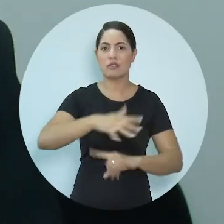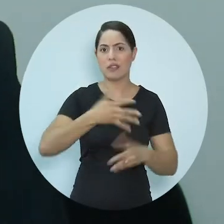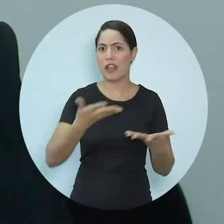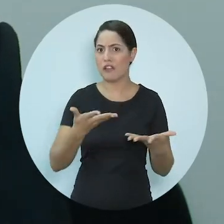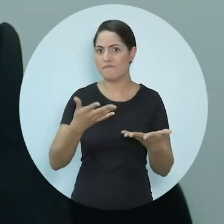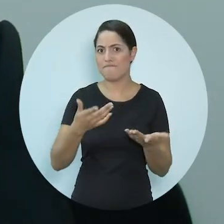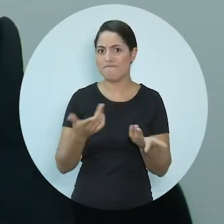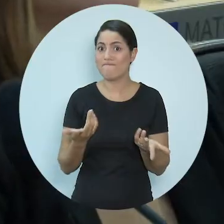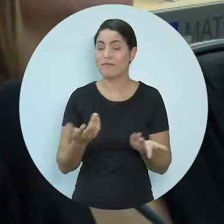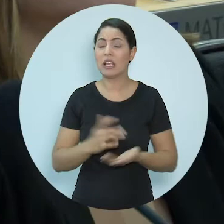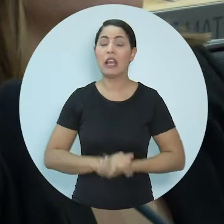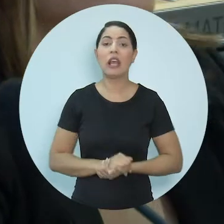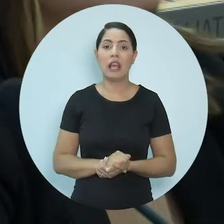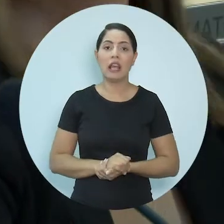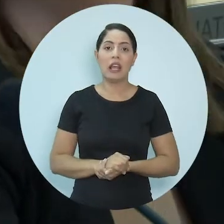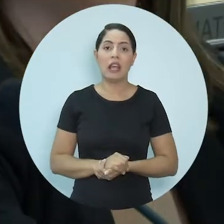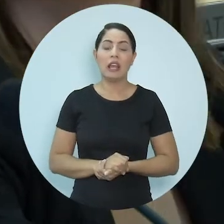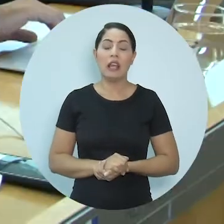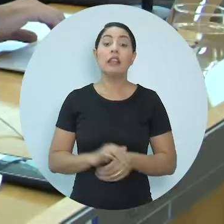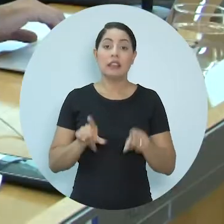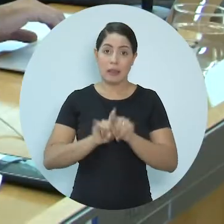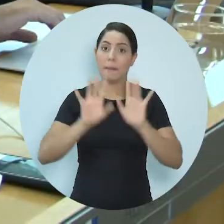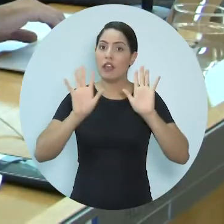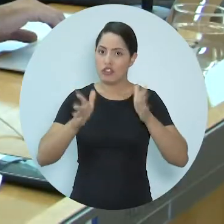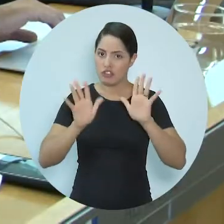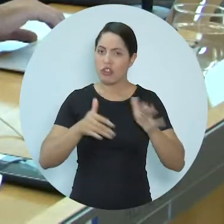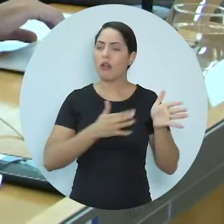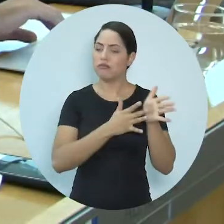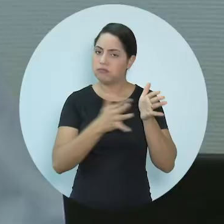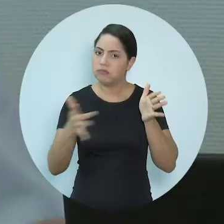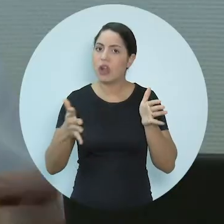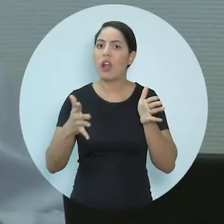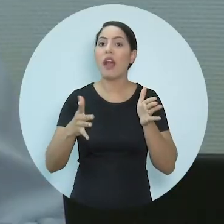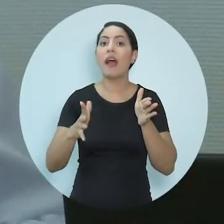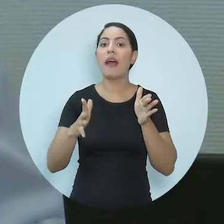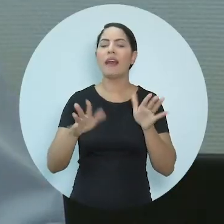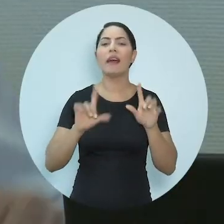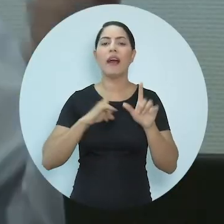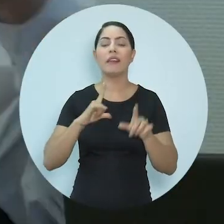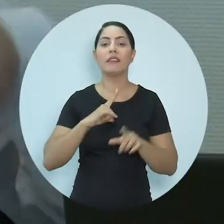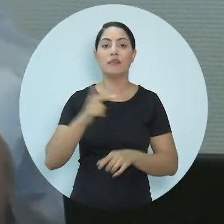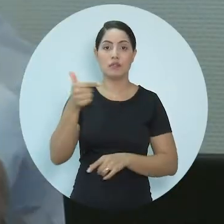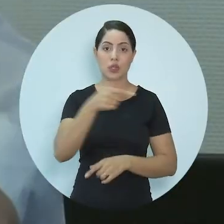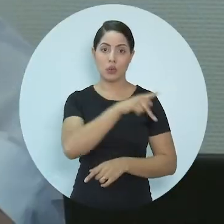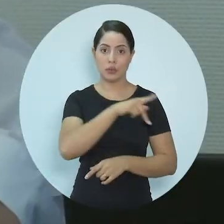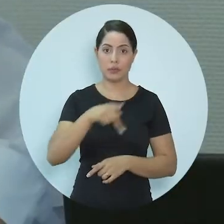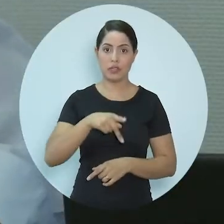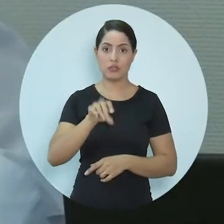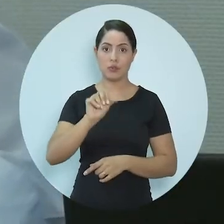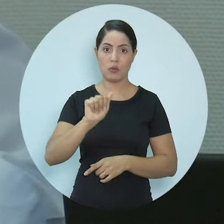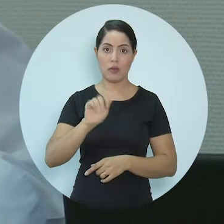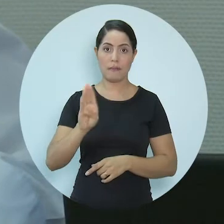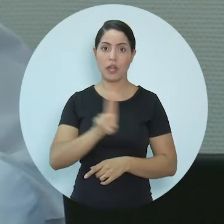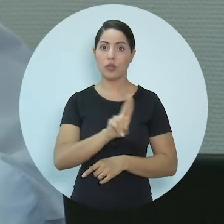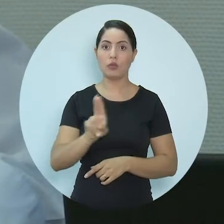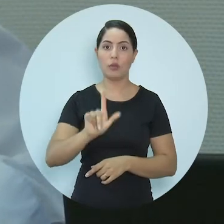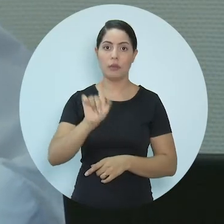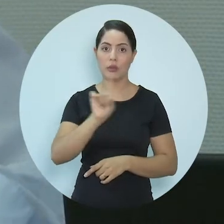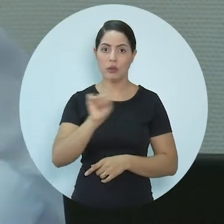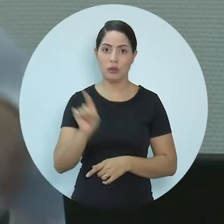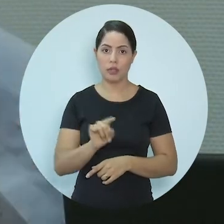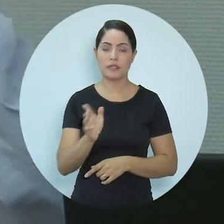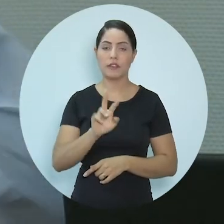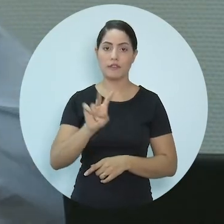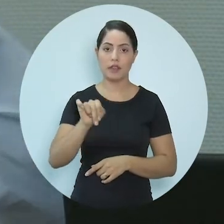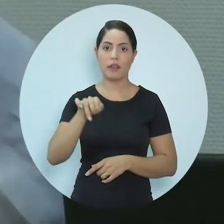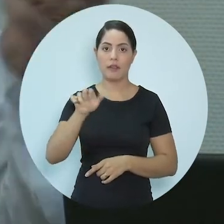de uma forma benéfica. Após ouvir as demandas da categoria, o vice-presidente da OAB, Luiz Viana, que é presidente